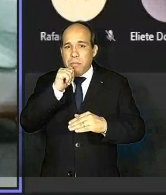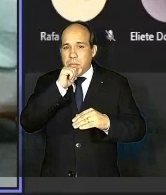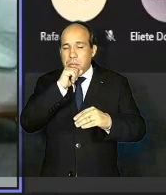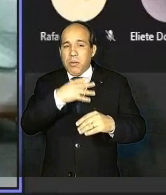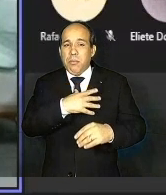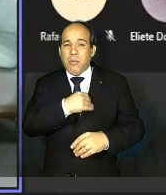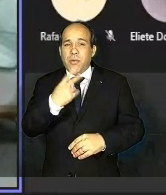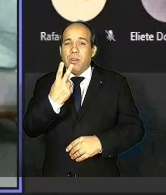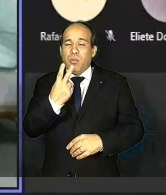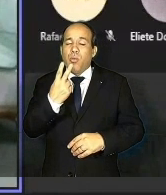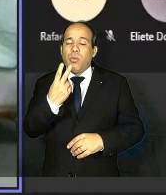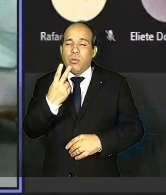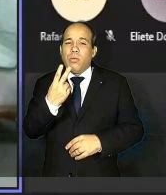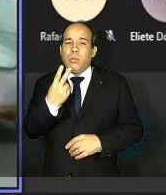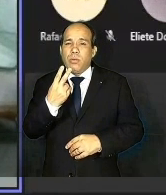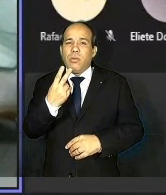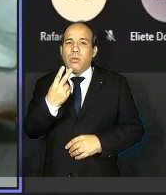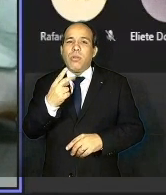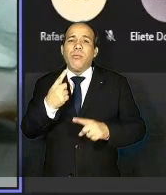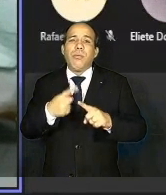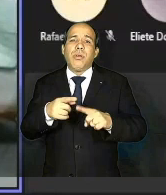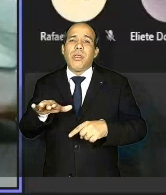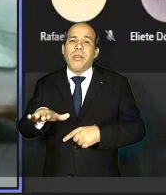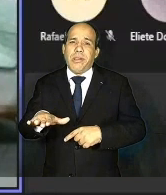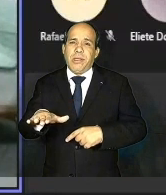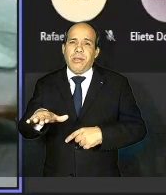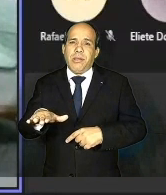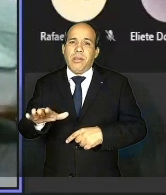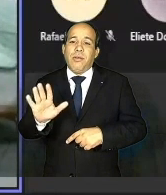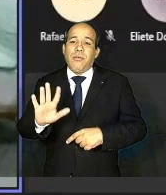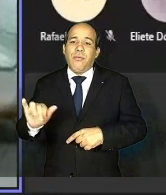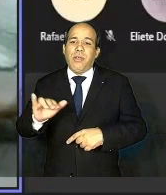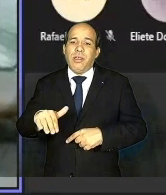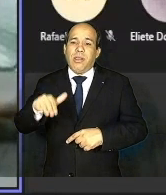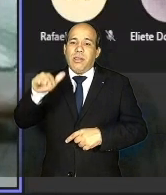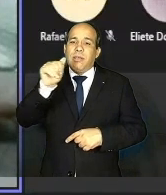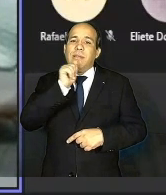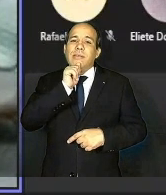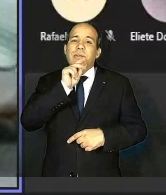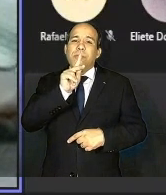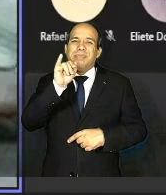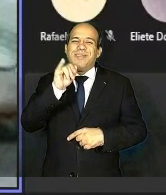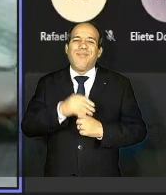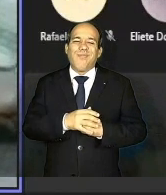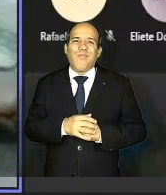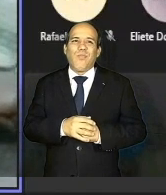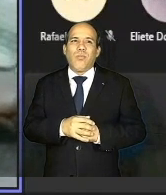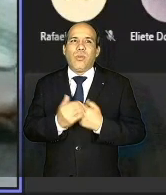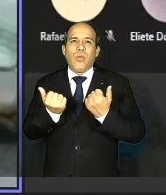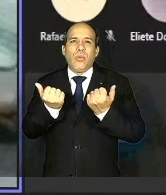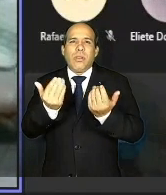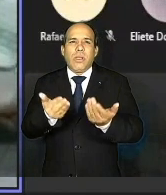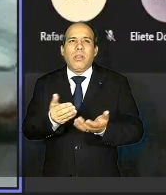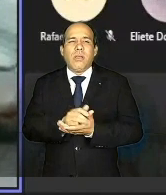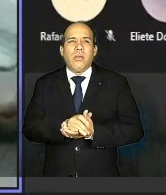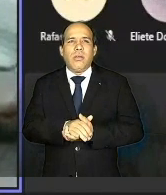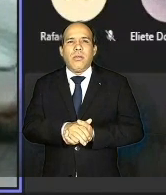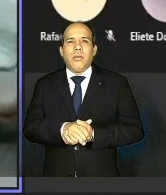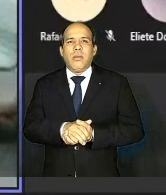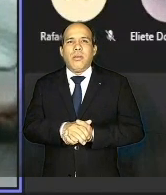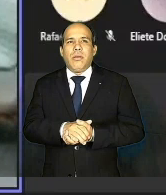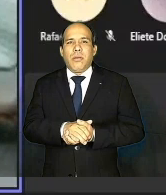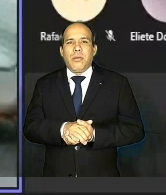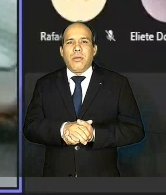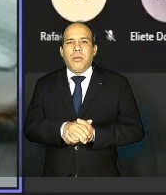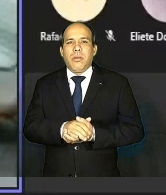aqui, sinceramente, eu daria mais também para a filha. Uma criança, agora crescer sem o pai,